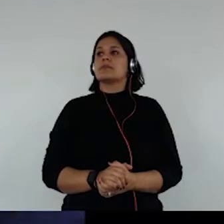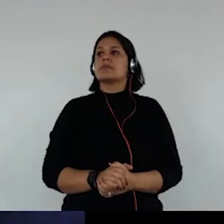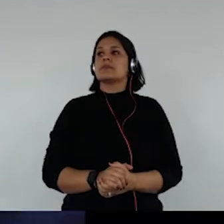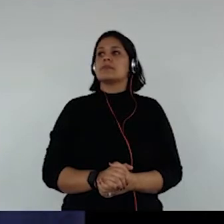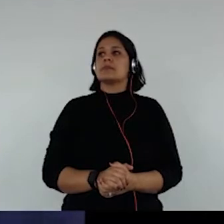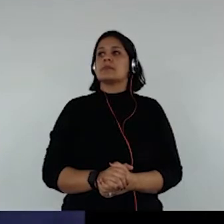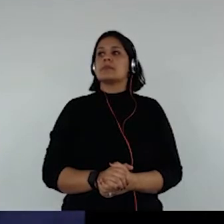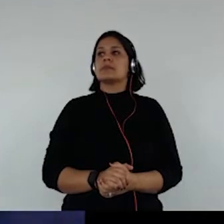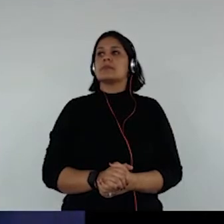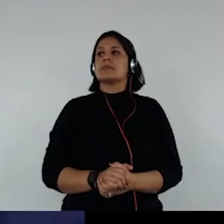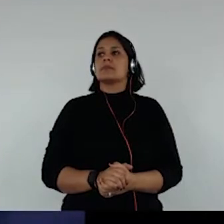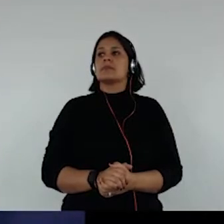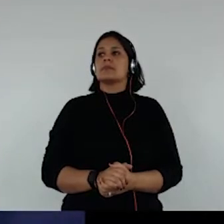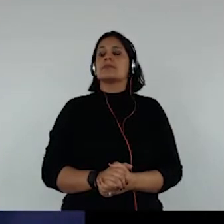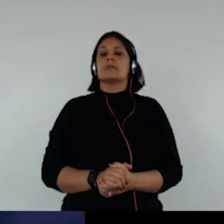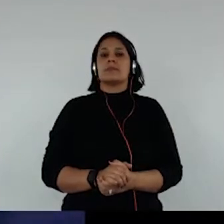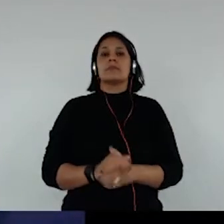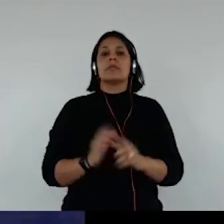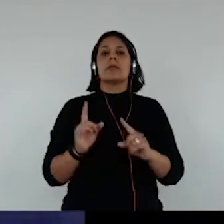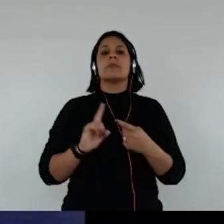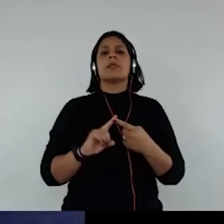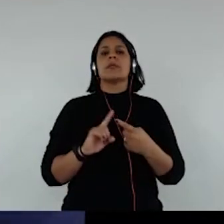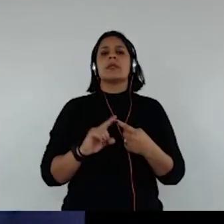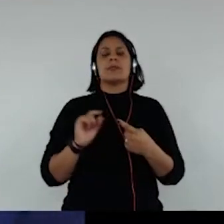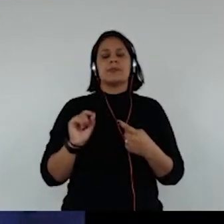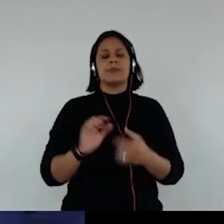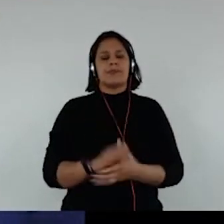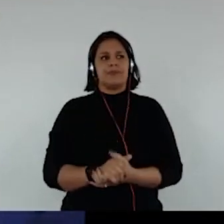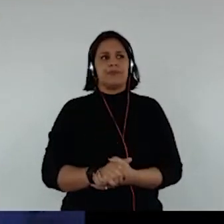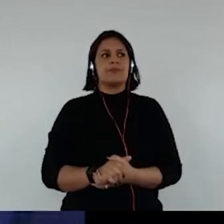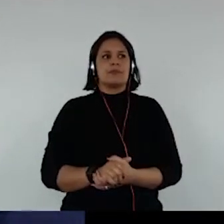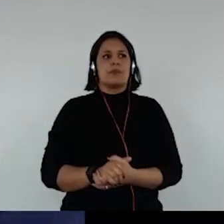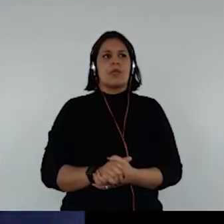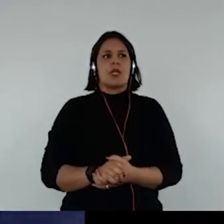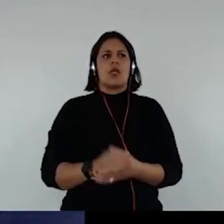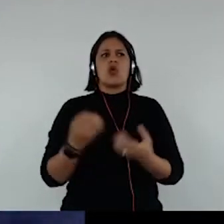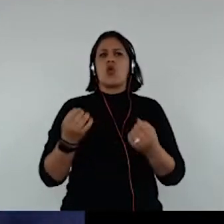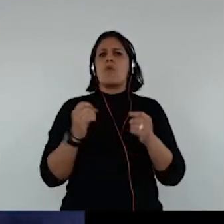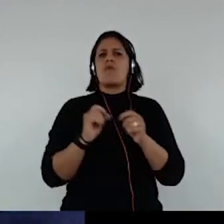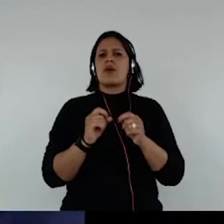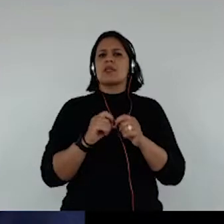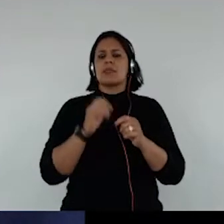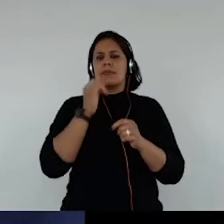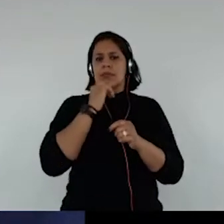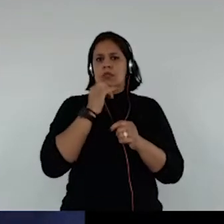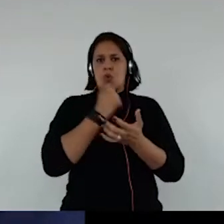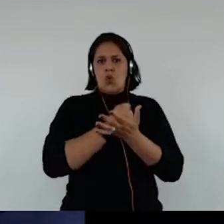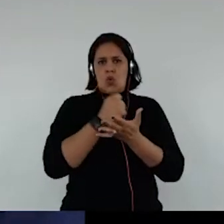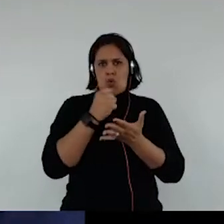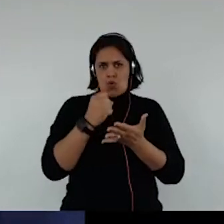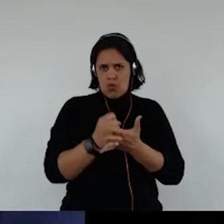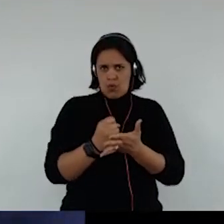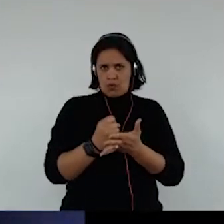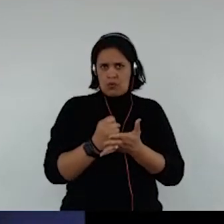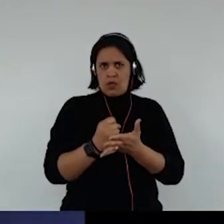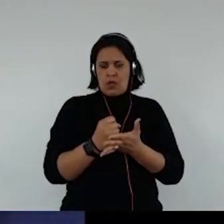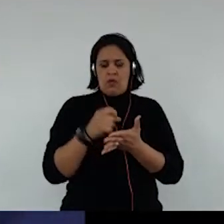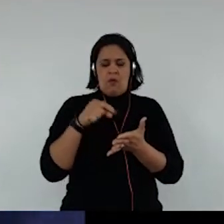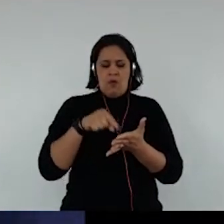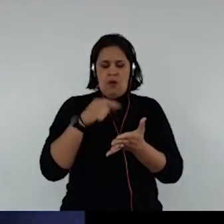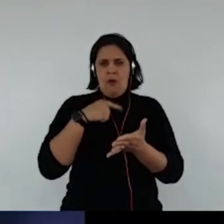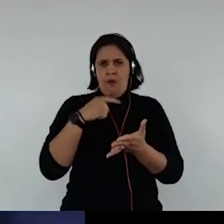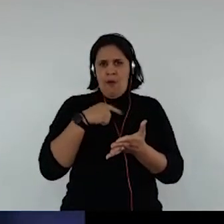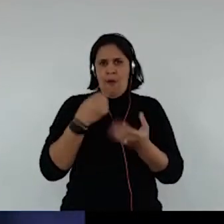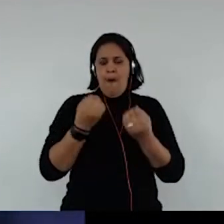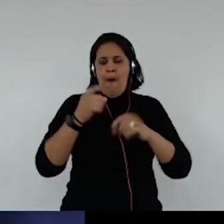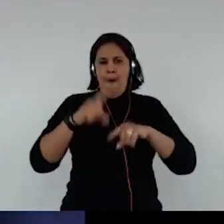já mencionei as ferramentas para desequilíbrio contratual superveniente, porque o originário não são corrigidas dessa maneira, se